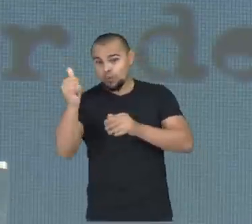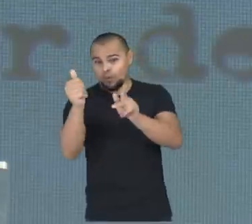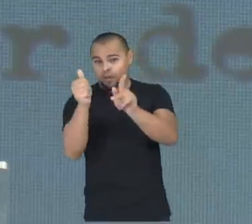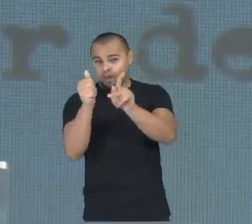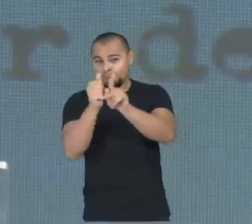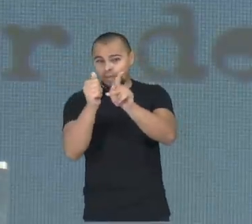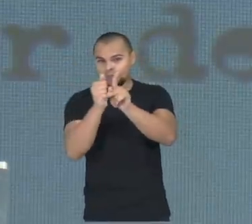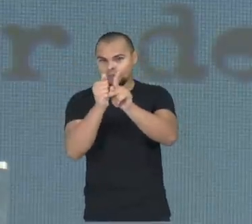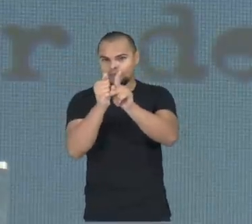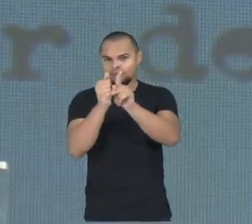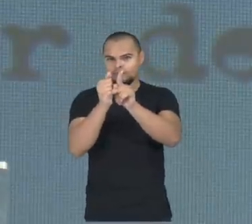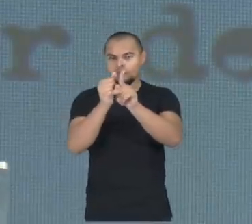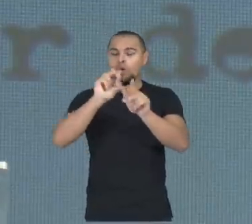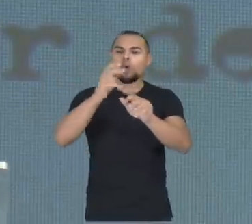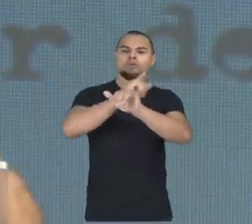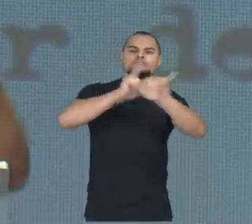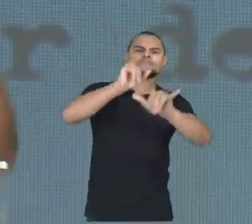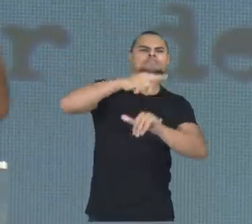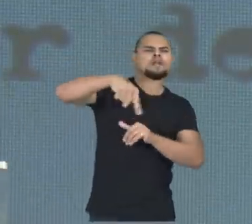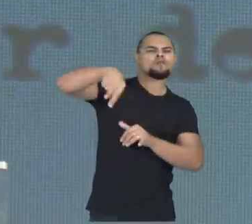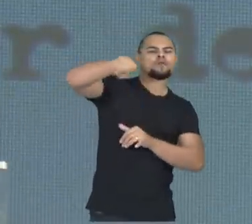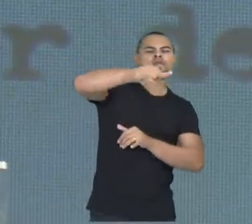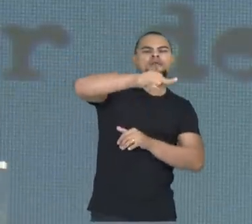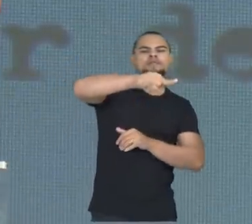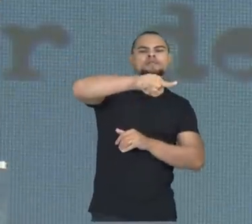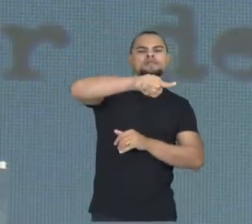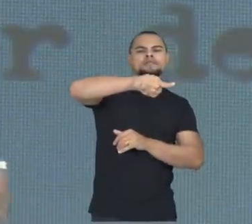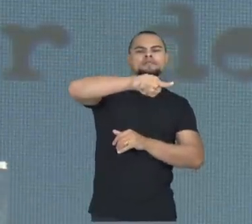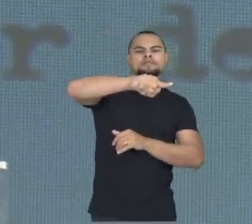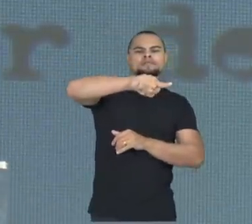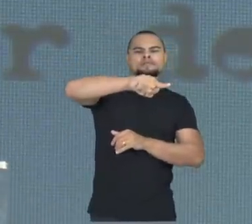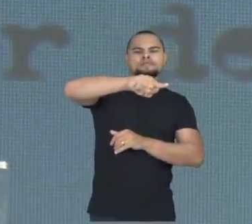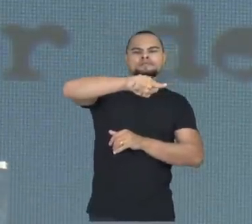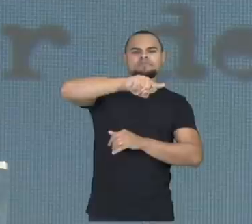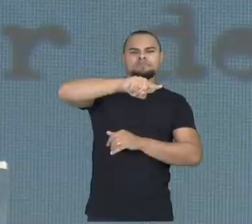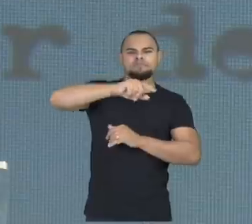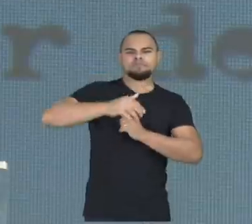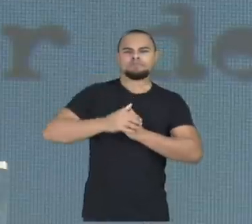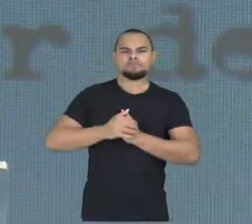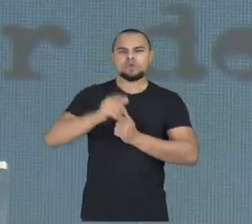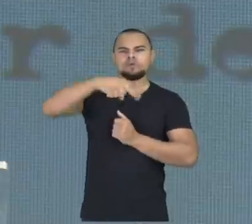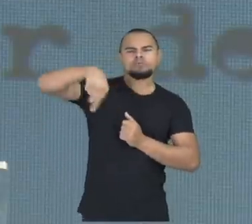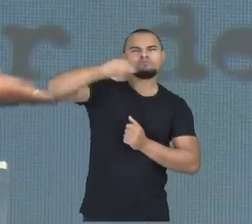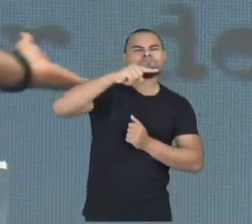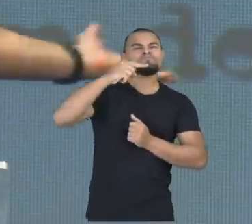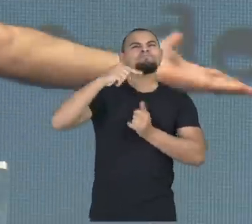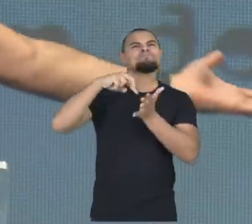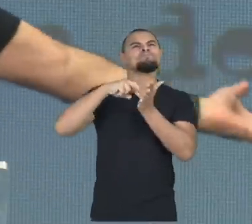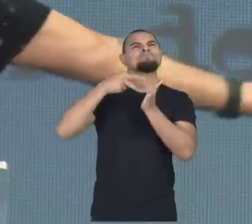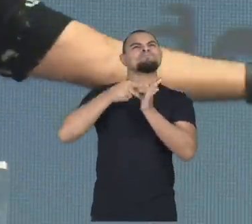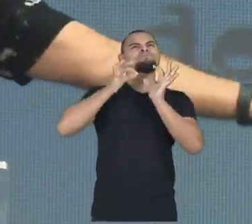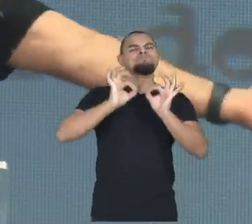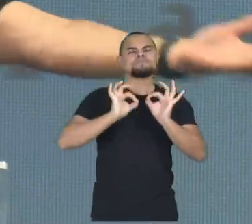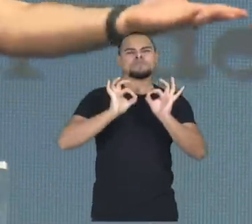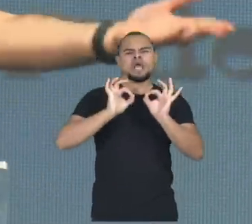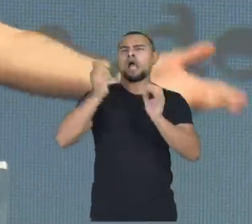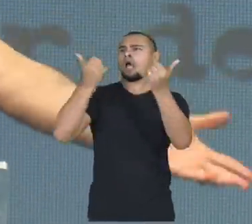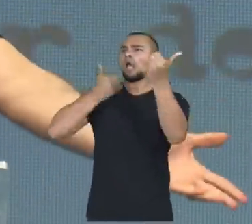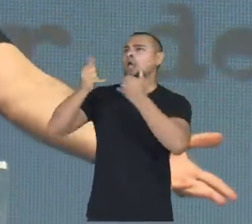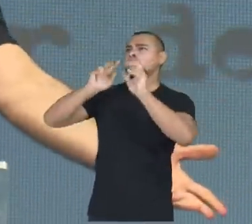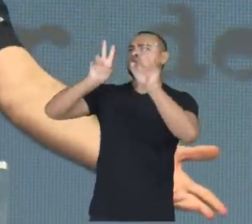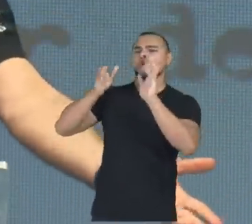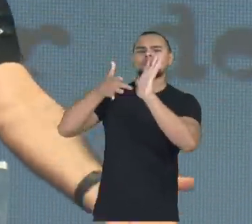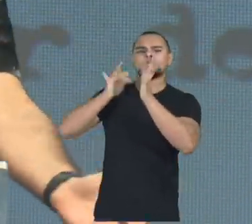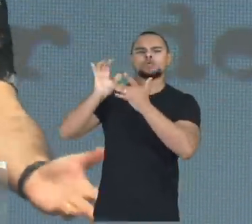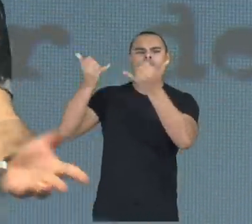isso para vocês. E mais ainda, não foi gente que faz isso fazer sentido na vida de vocês. Gente, eu já tinha ouvido falar de Jesus muito tempo,